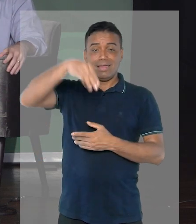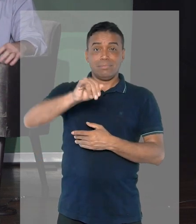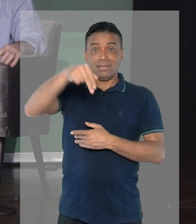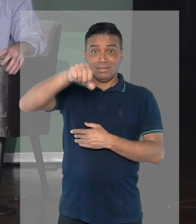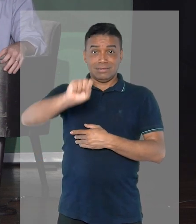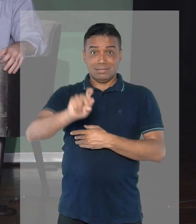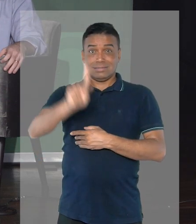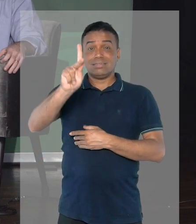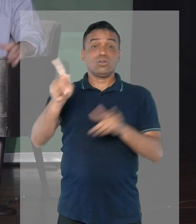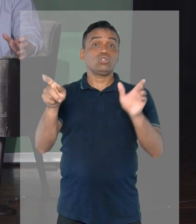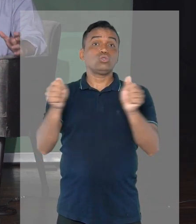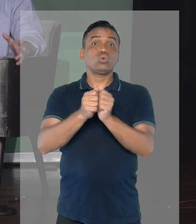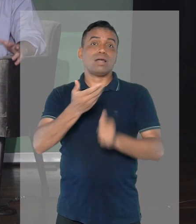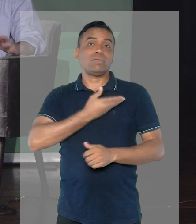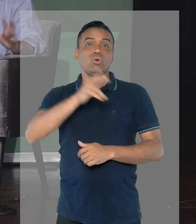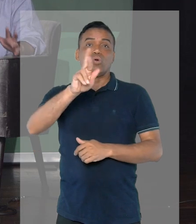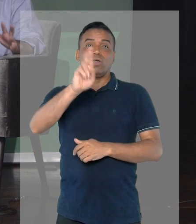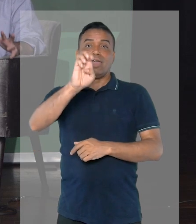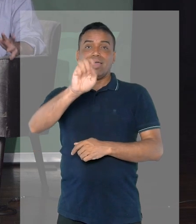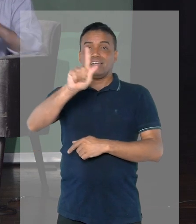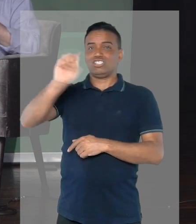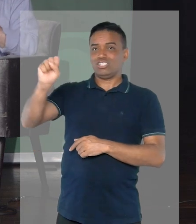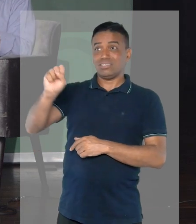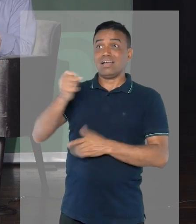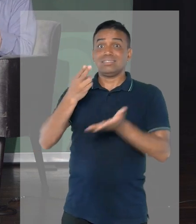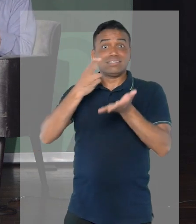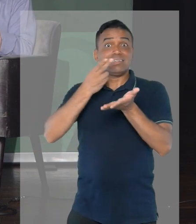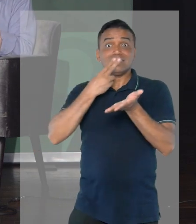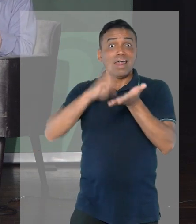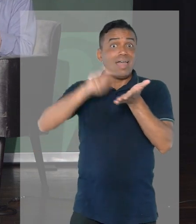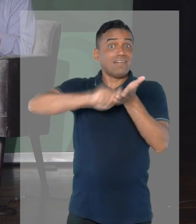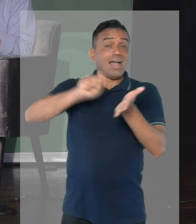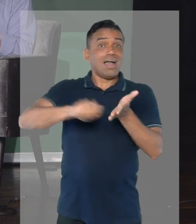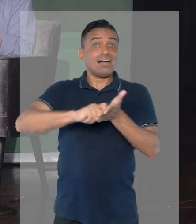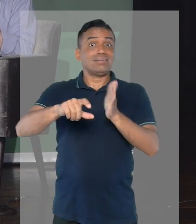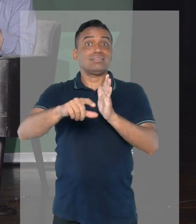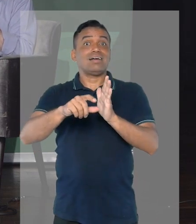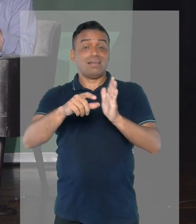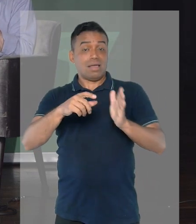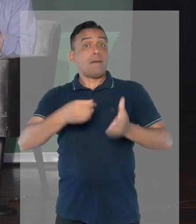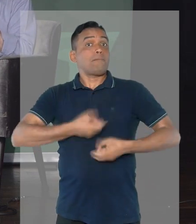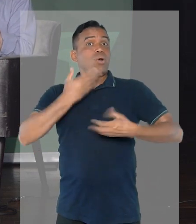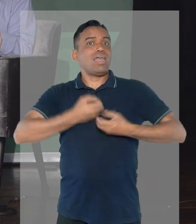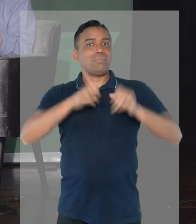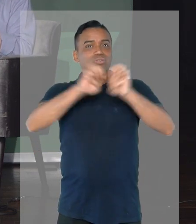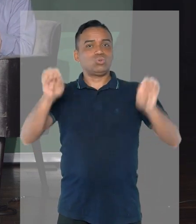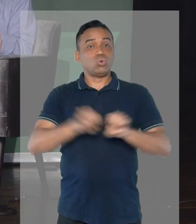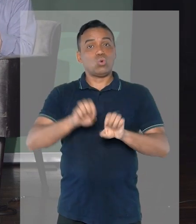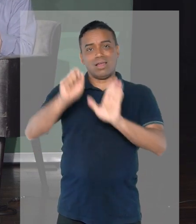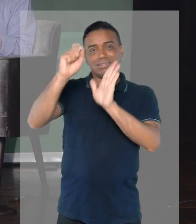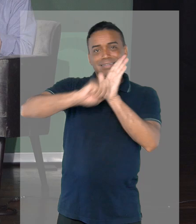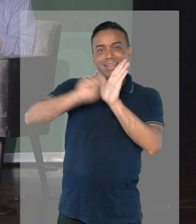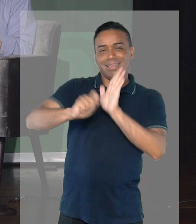Bonvitino. Né? E o Leminski escreve as cartas em formato de poema. São cartas em verso. Assim. Ele vai fazendo, e ele faz a carta,